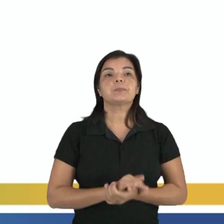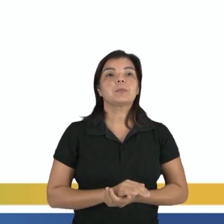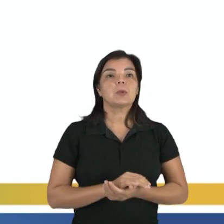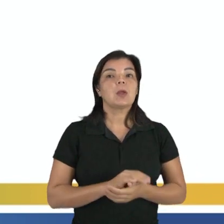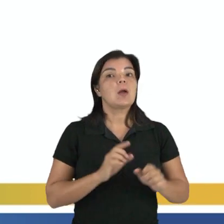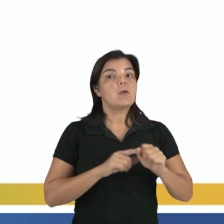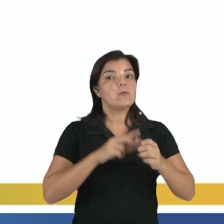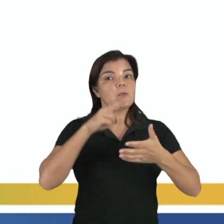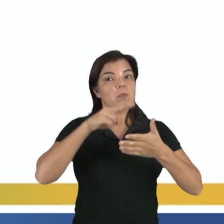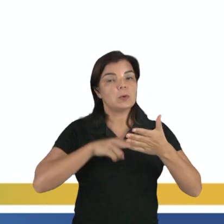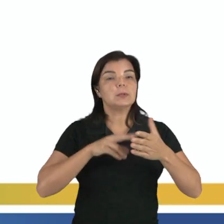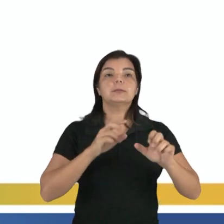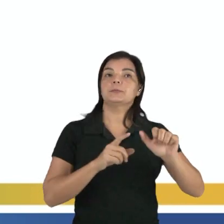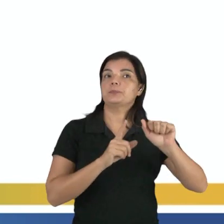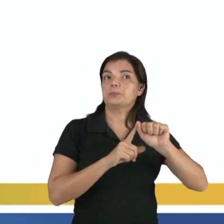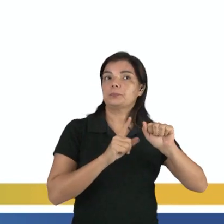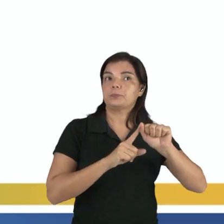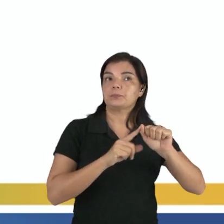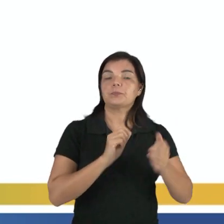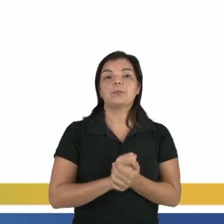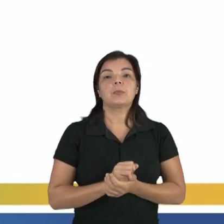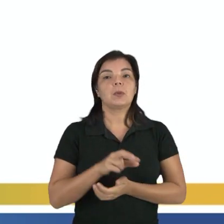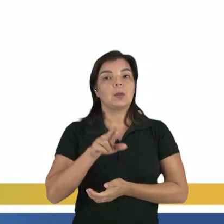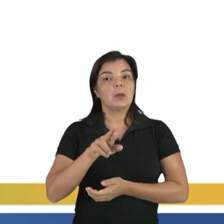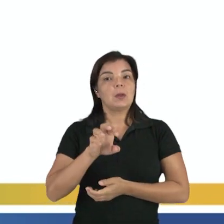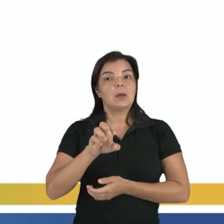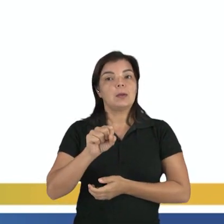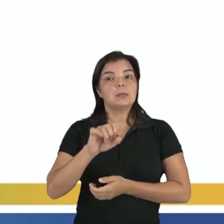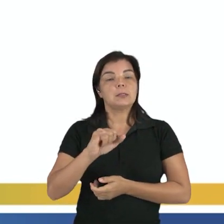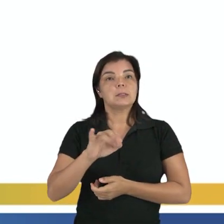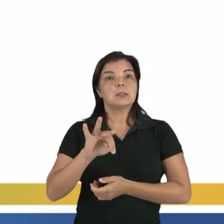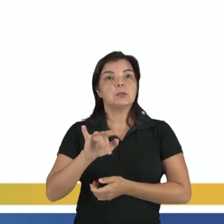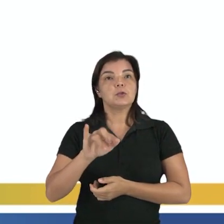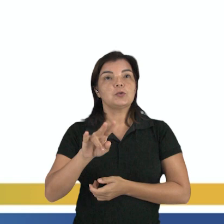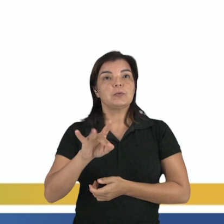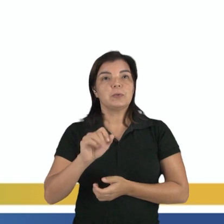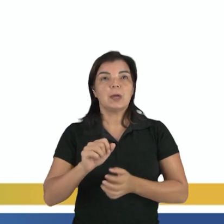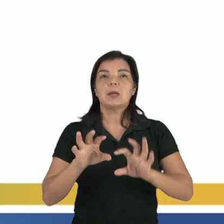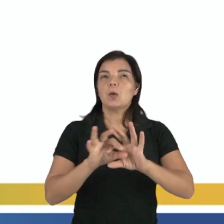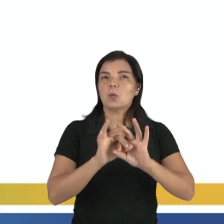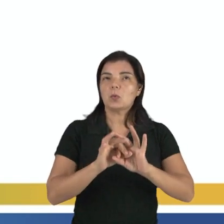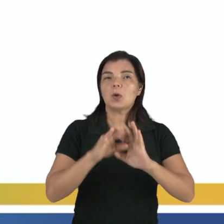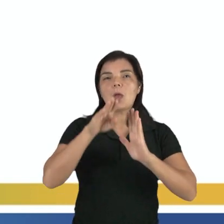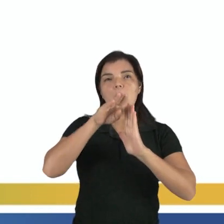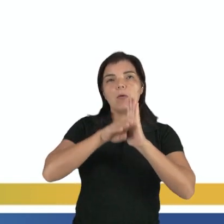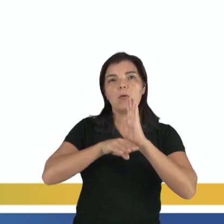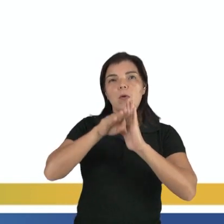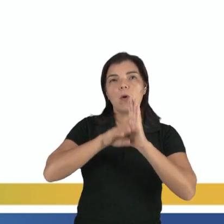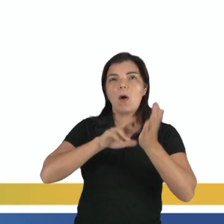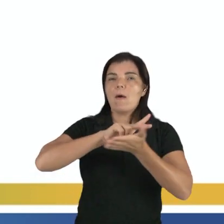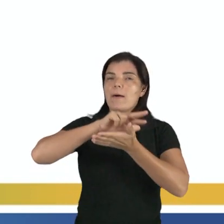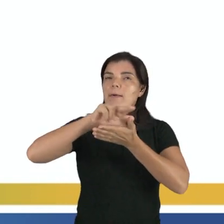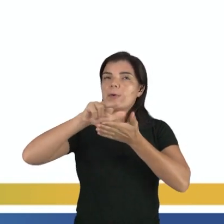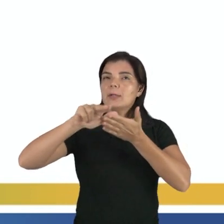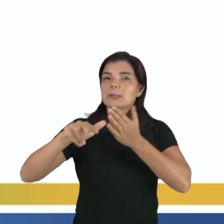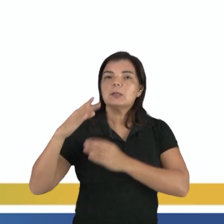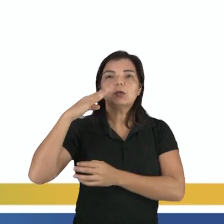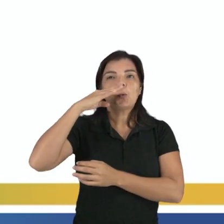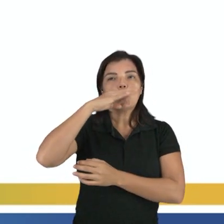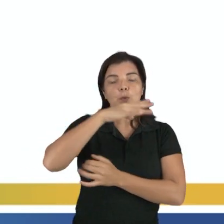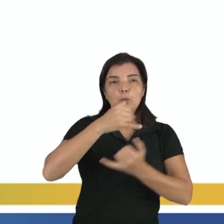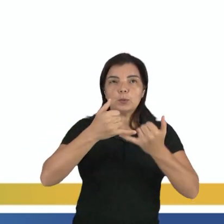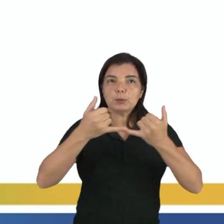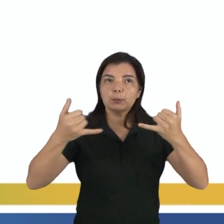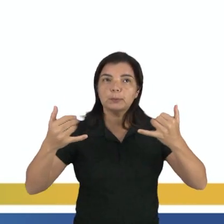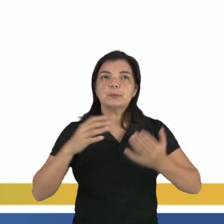vou ler cada um e trabalhar com vocês resistividade da conexão O que diminui devido à